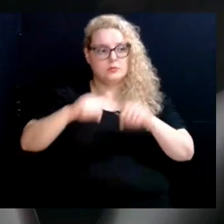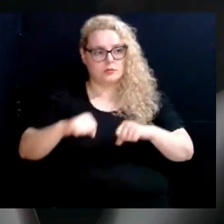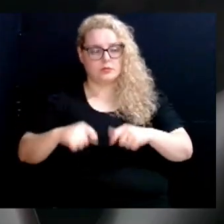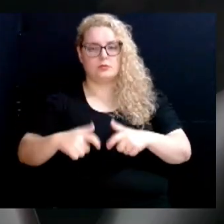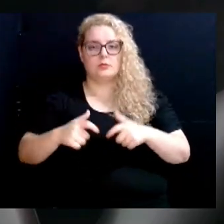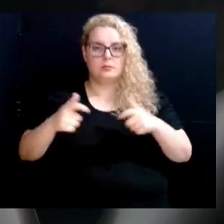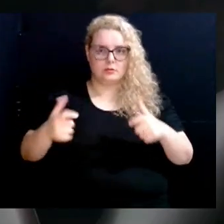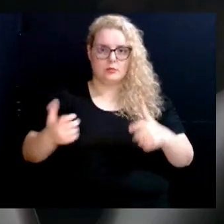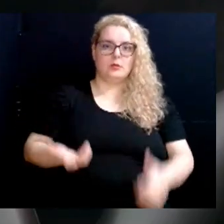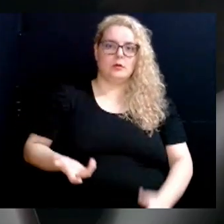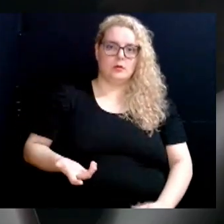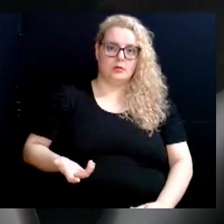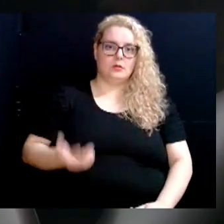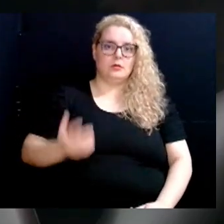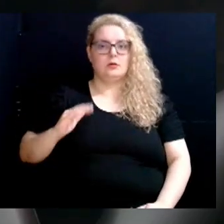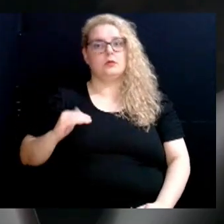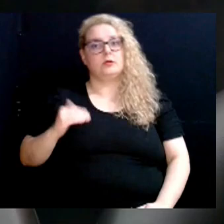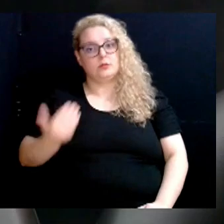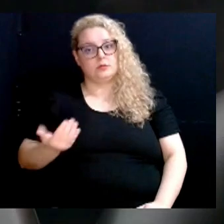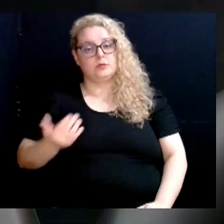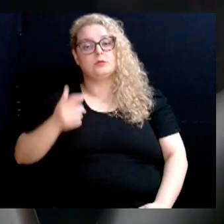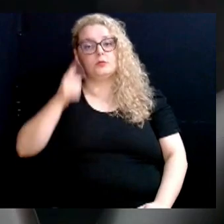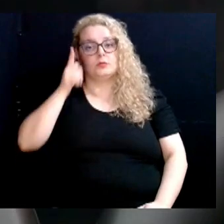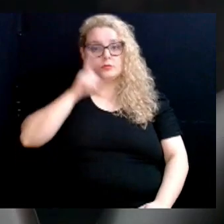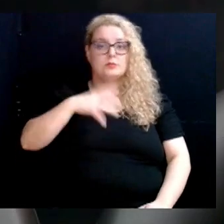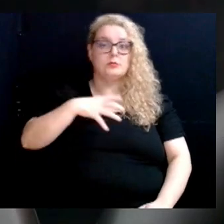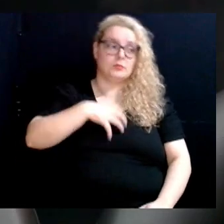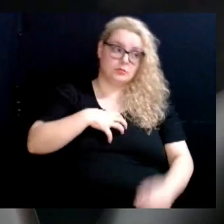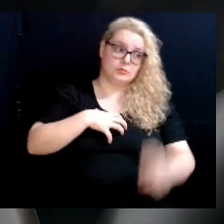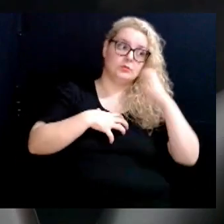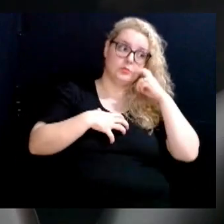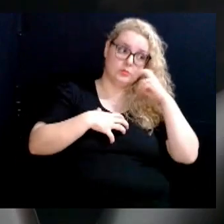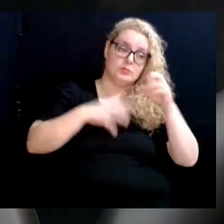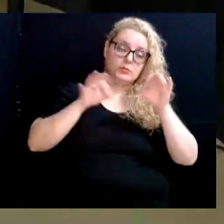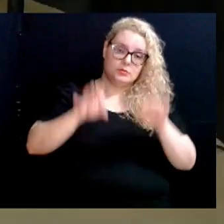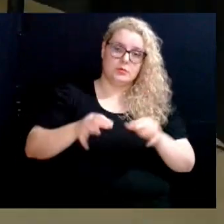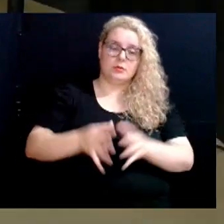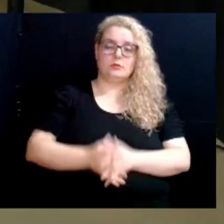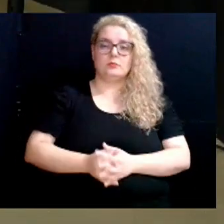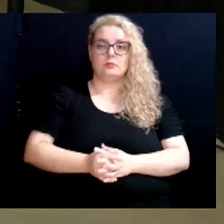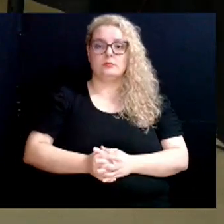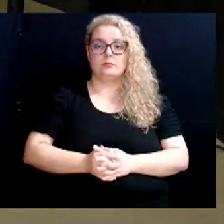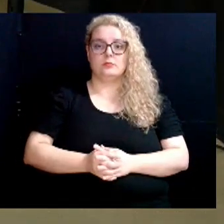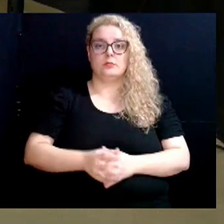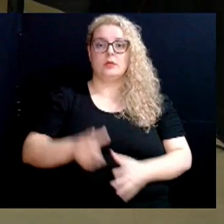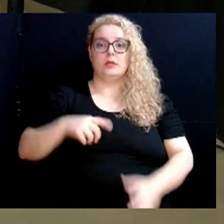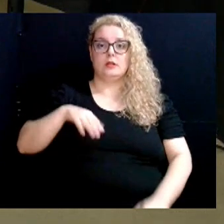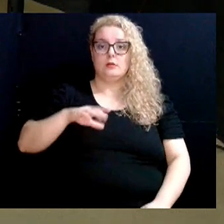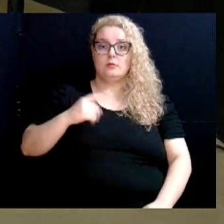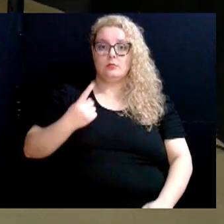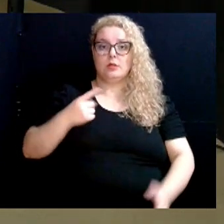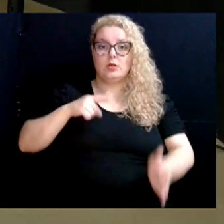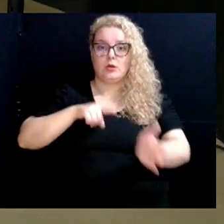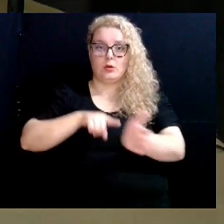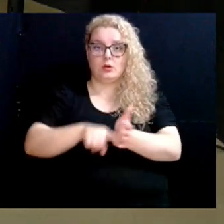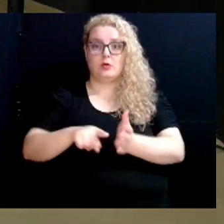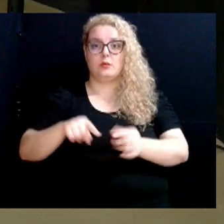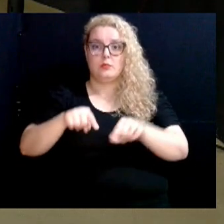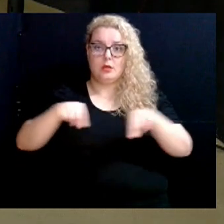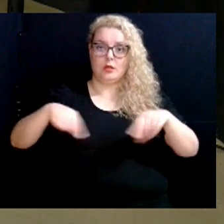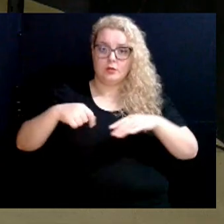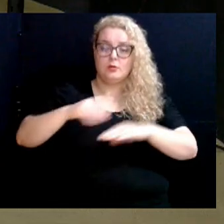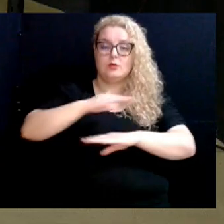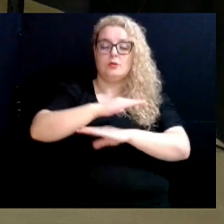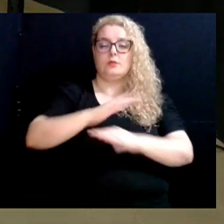carga, desde que você consiga fazer isso de uma maneira inteligente, correta. Sim, temos mais uma pergunta aqui no Estúdio